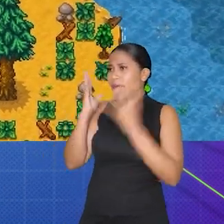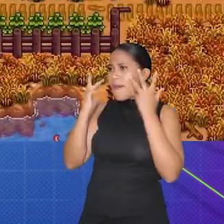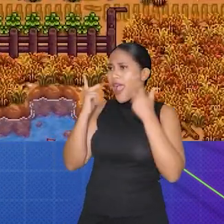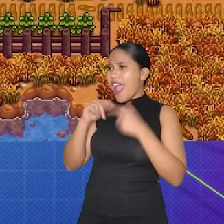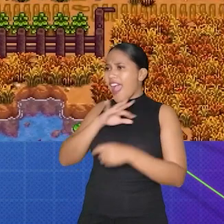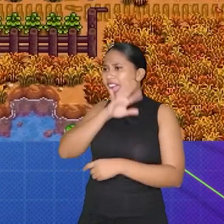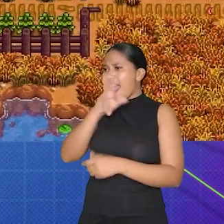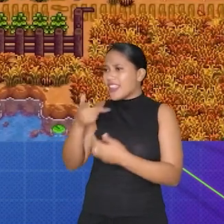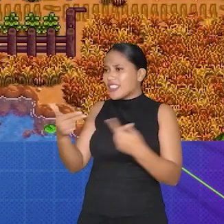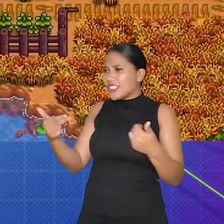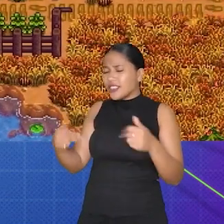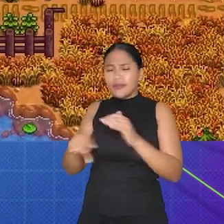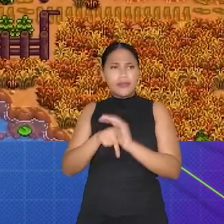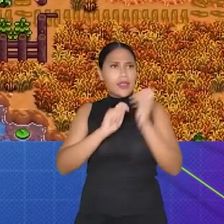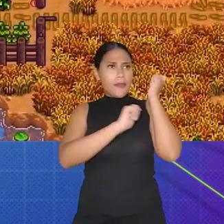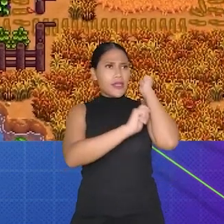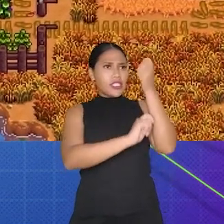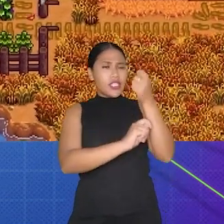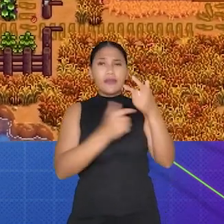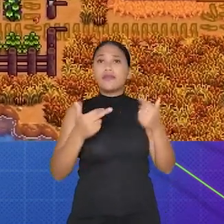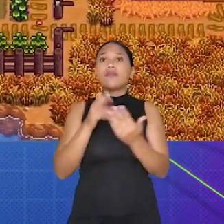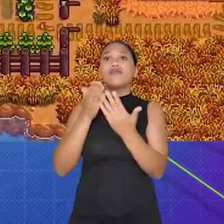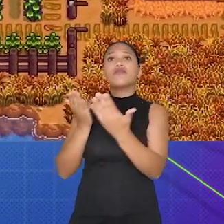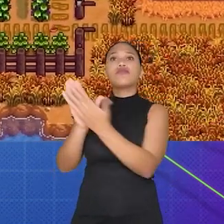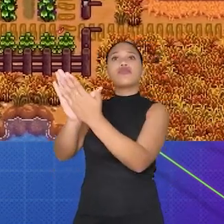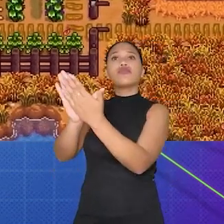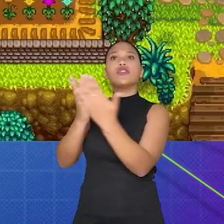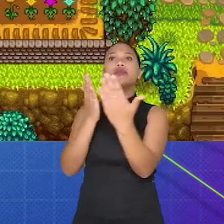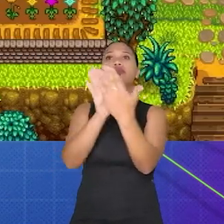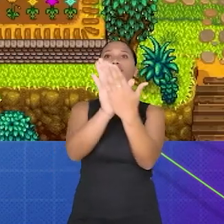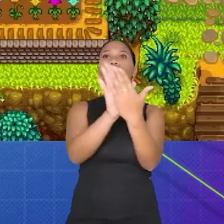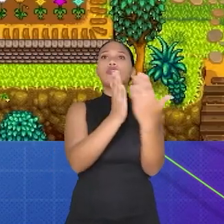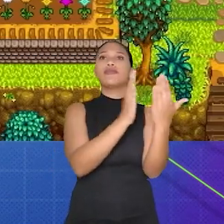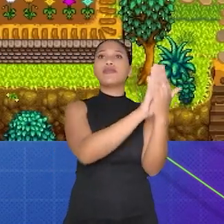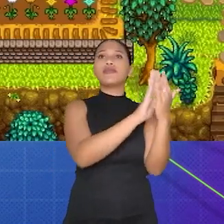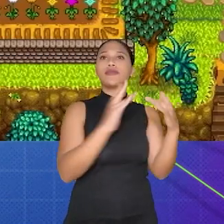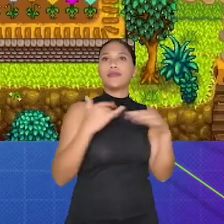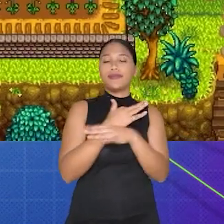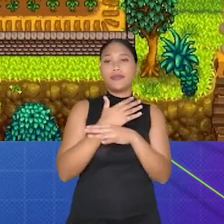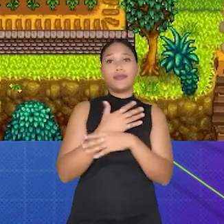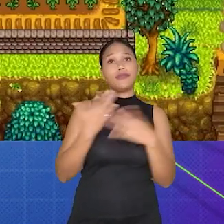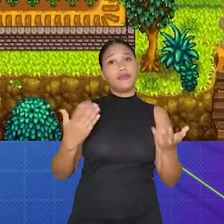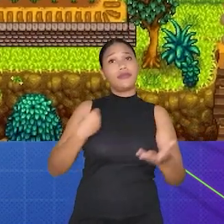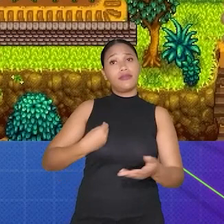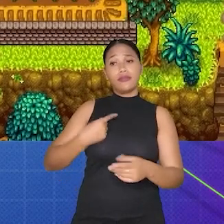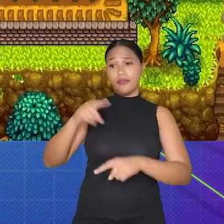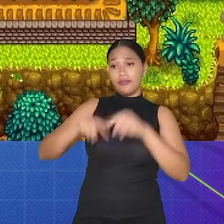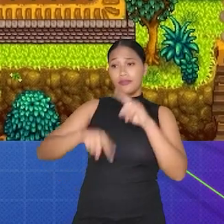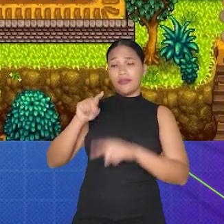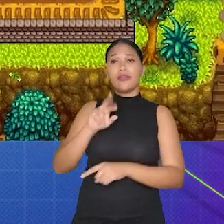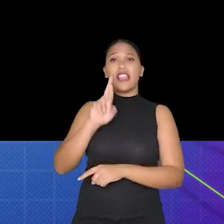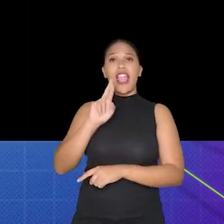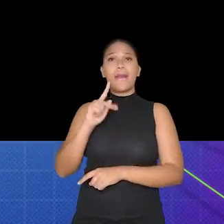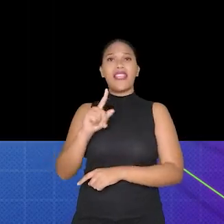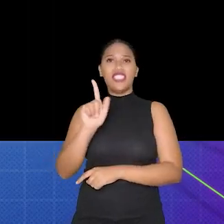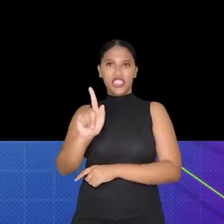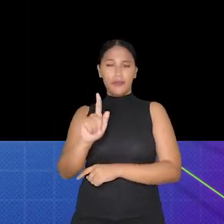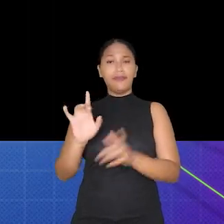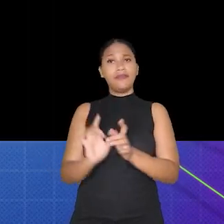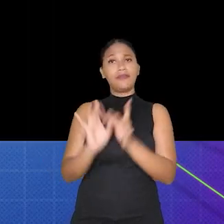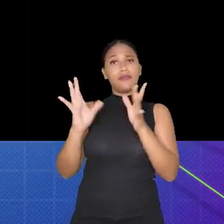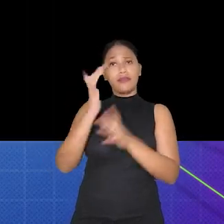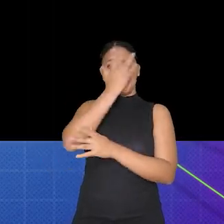animais, pescar, explorar cavernas e interagir com personagens da cidade. Além disso, o jogo possui elementos de